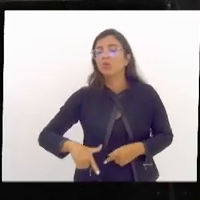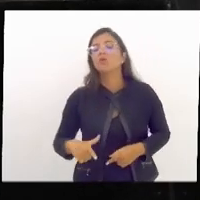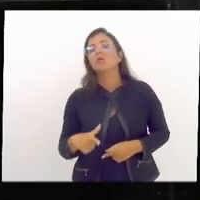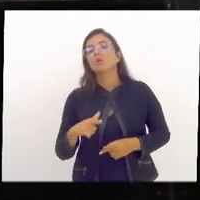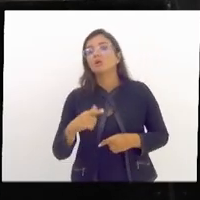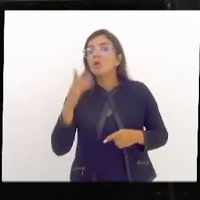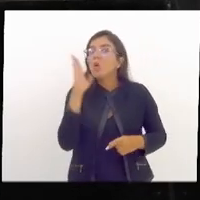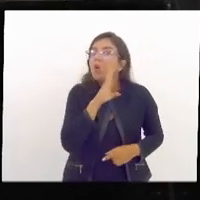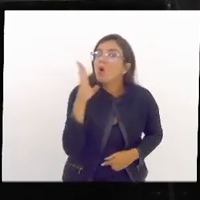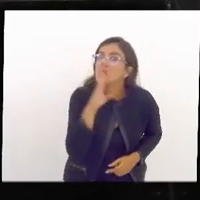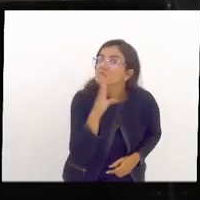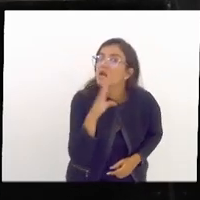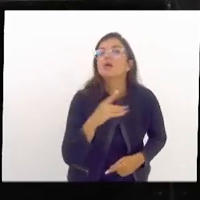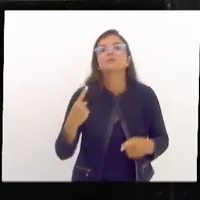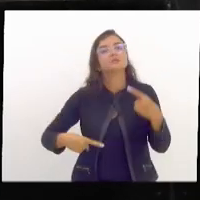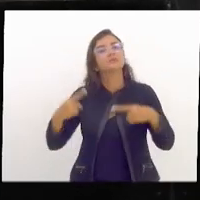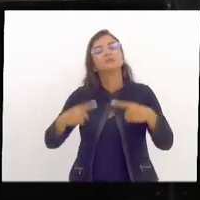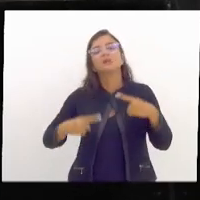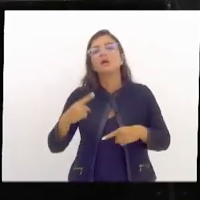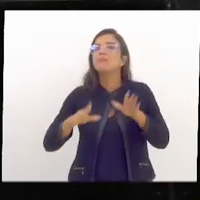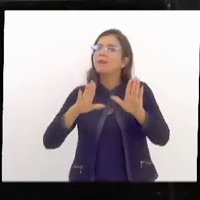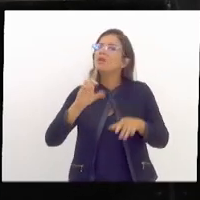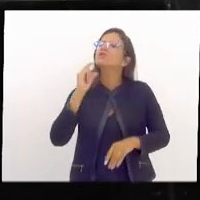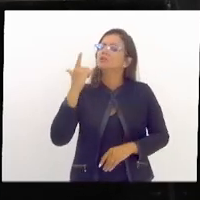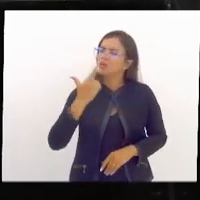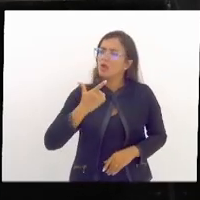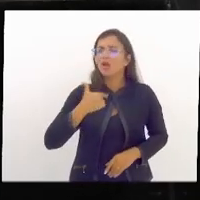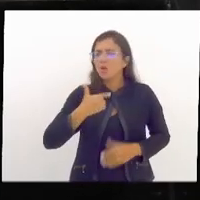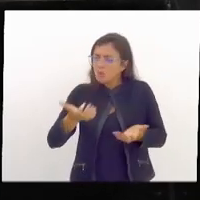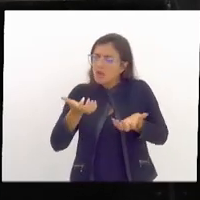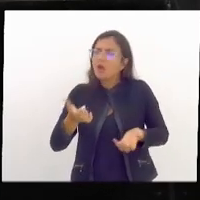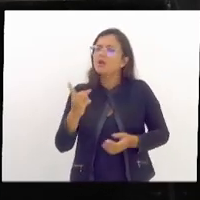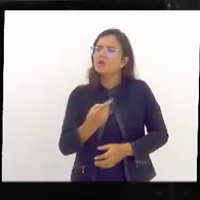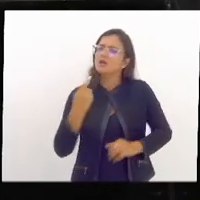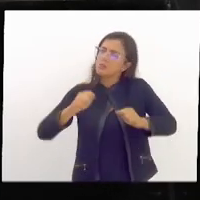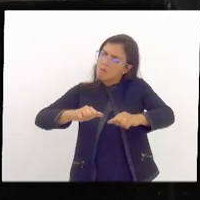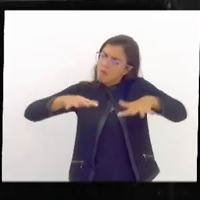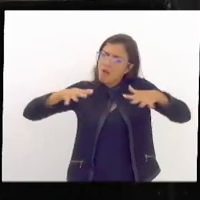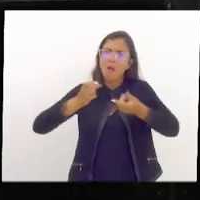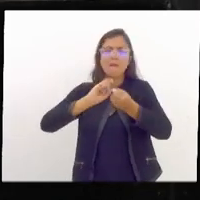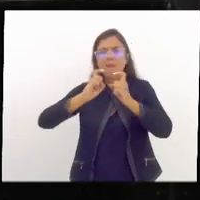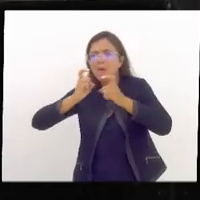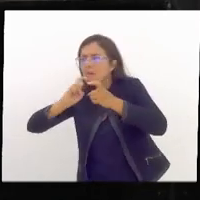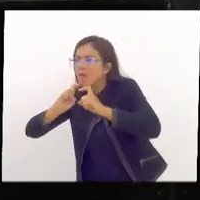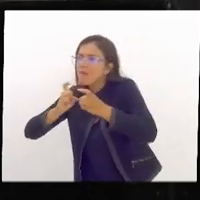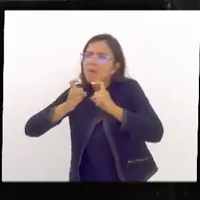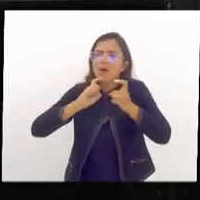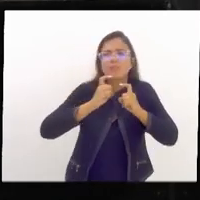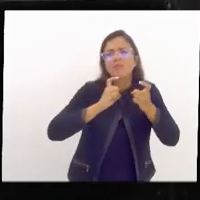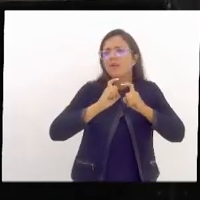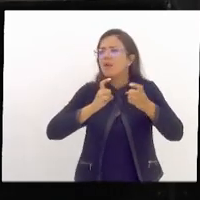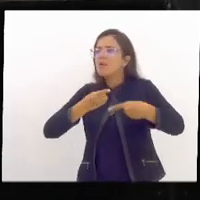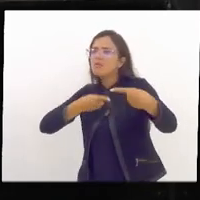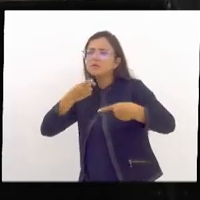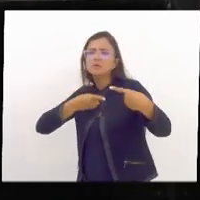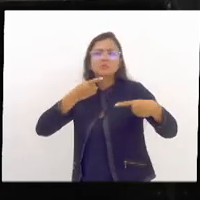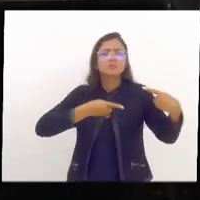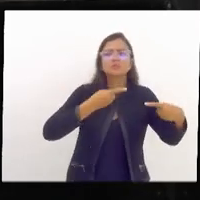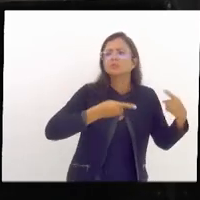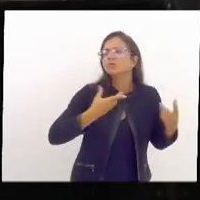de urgência, mas que nós possamos ter uma audiência pública para entender e para debater no sentido